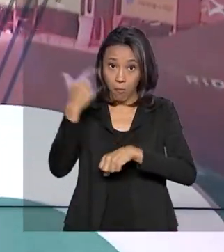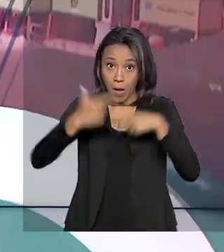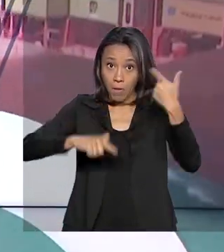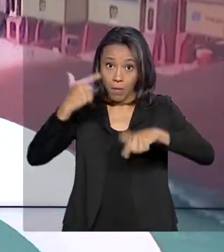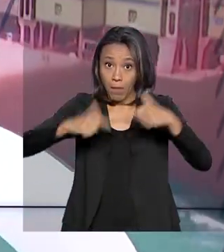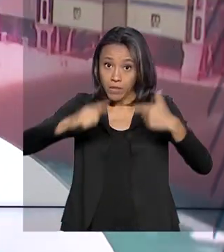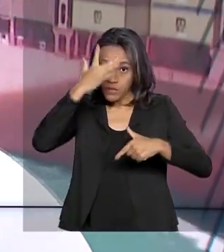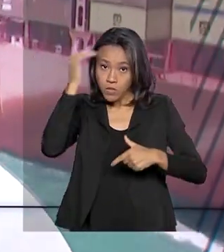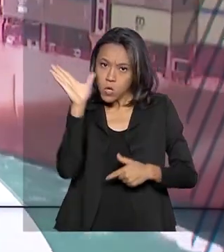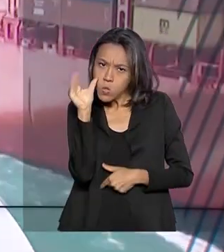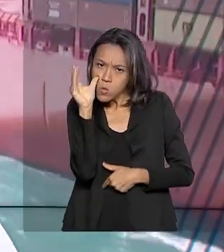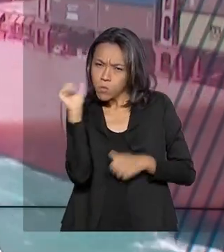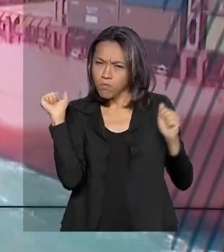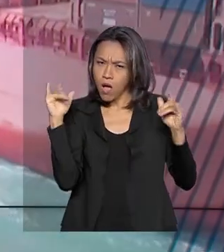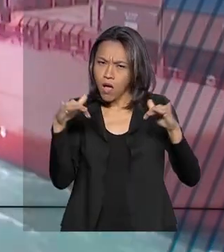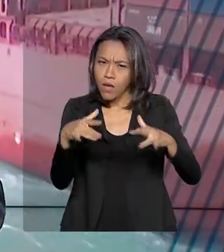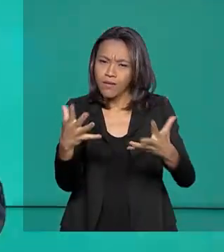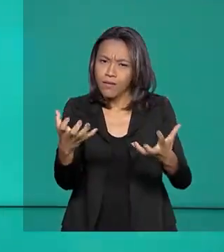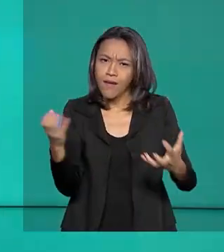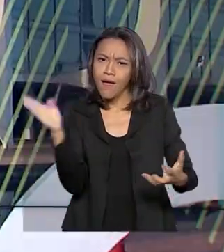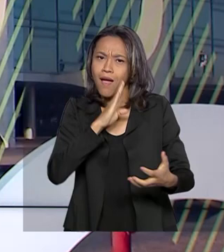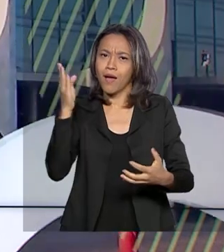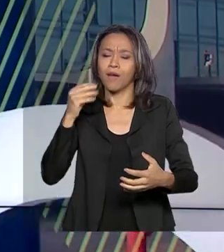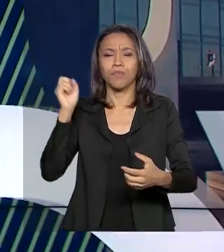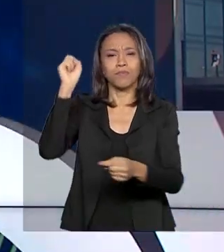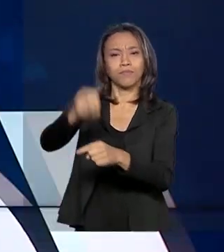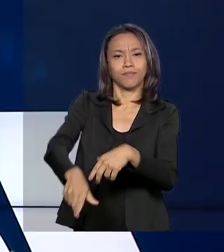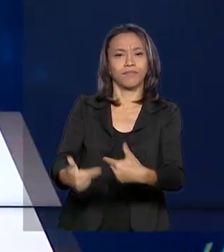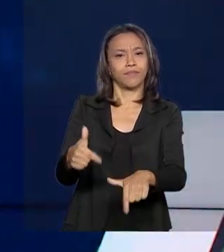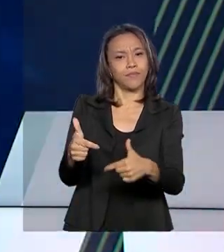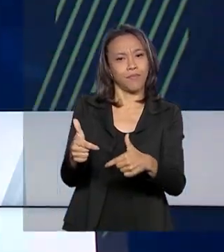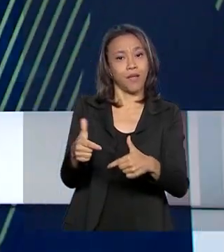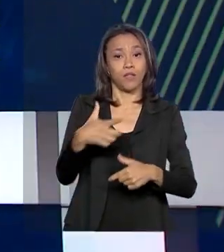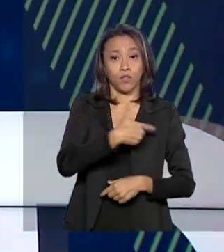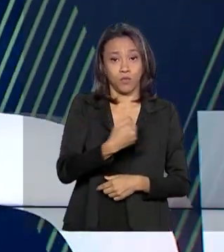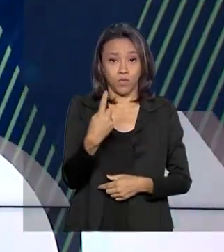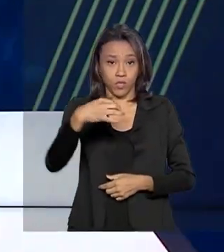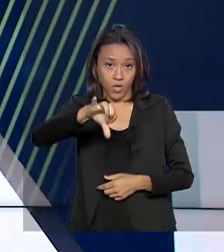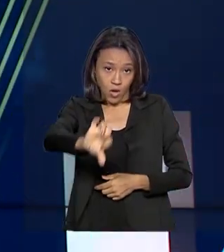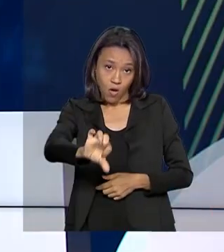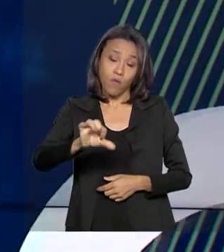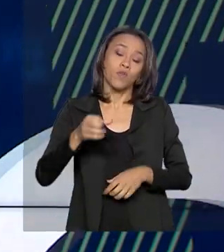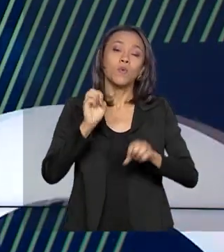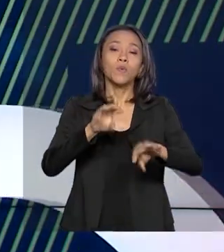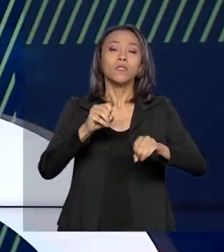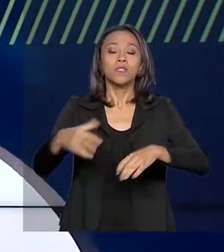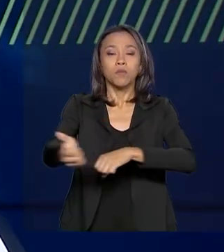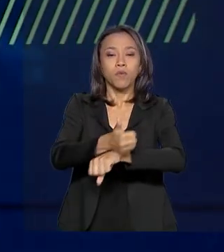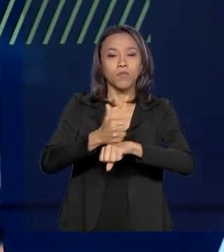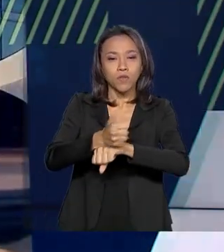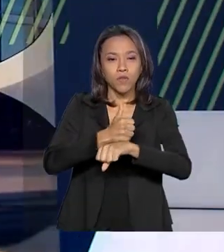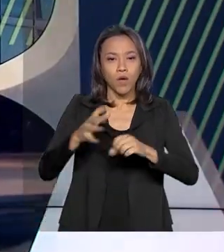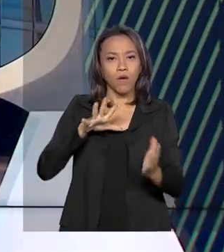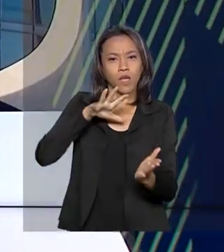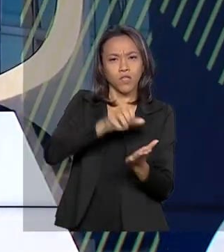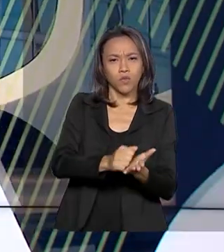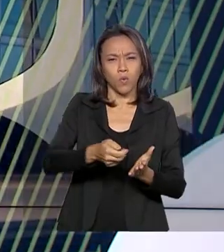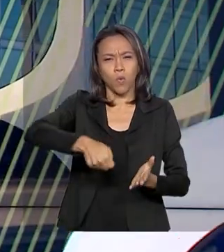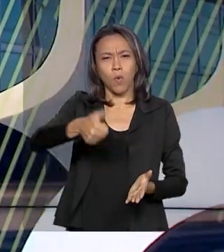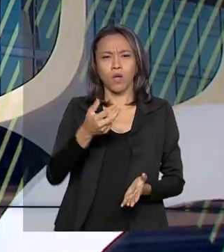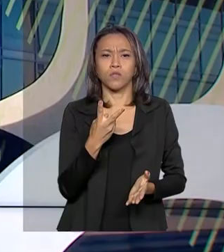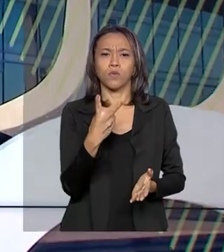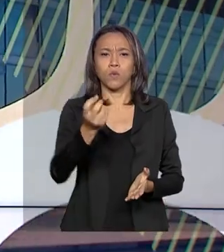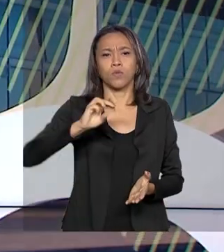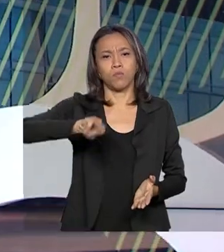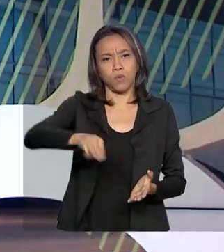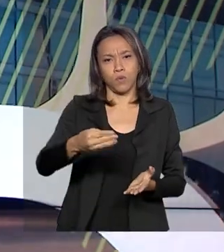mais estudantes que querem chegar mais rápido ao mercado de trabalho. Em 2019, o ensino profissional registrou quase 2 milhões